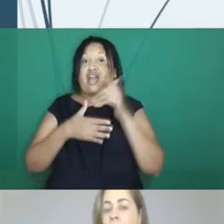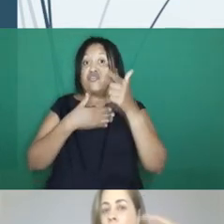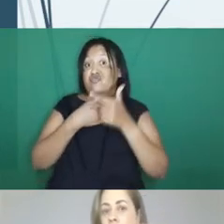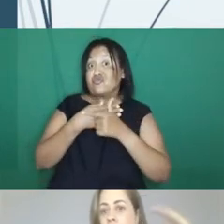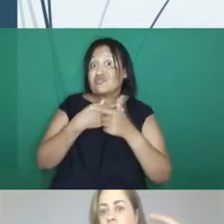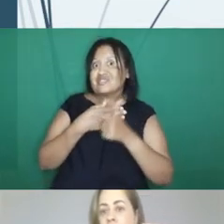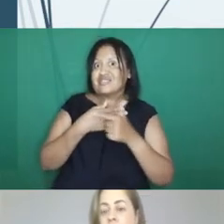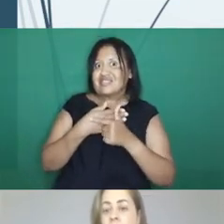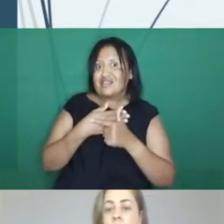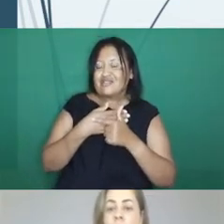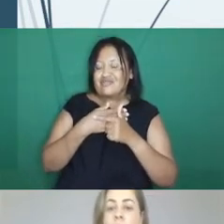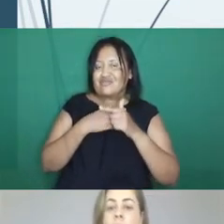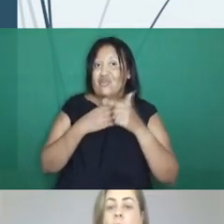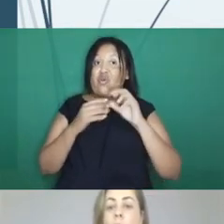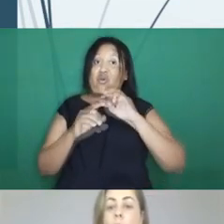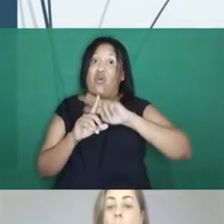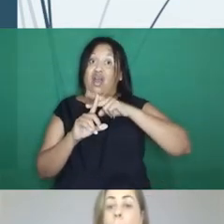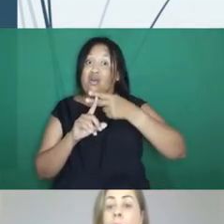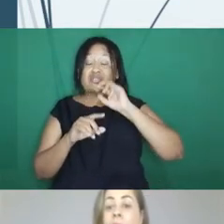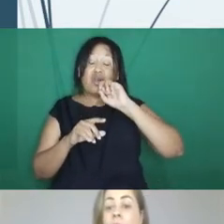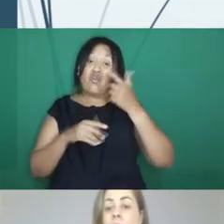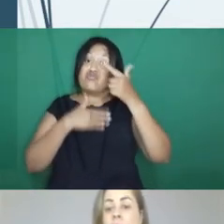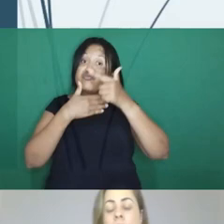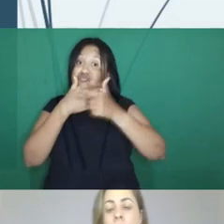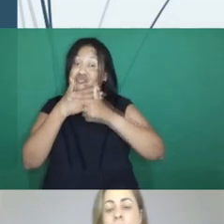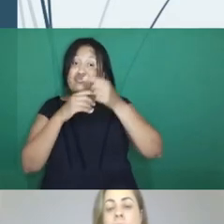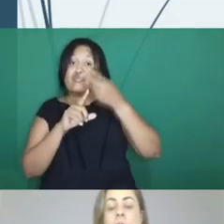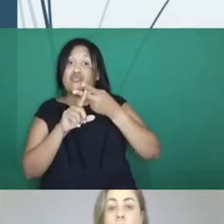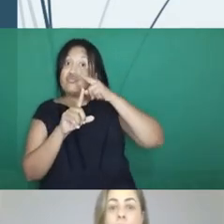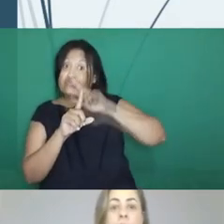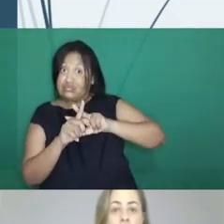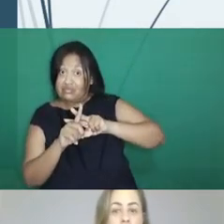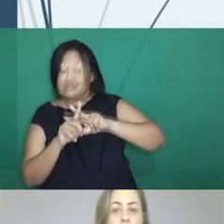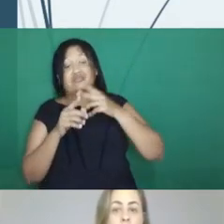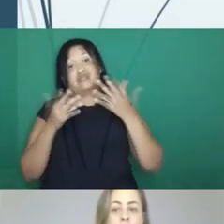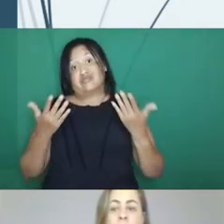alta funcionalidade no caso ou baixa funcionalidade